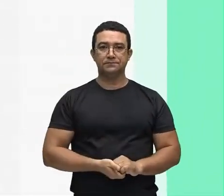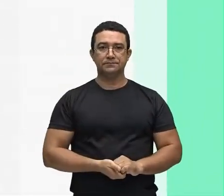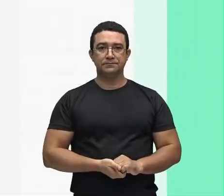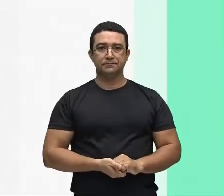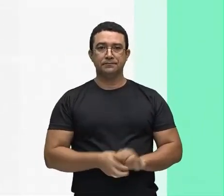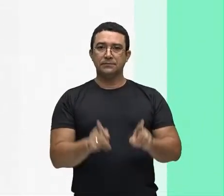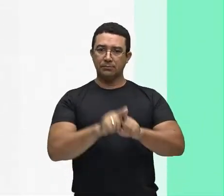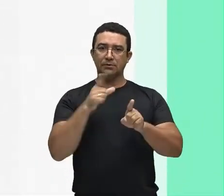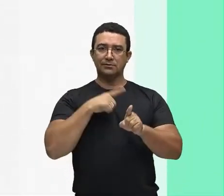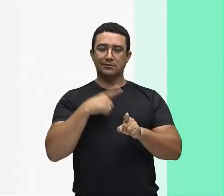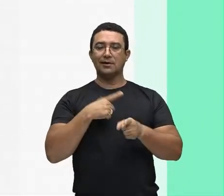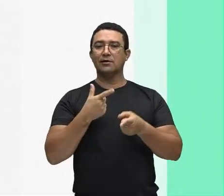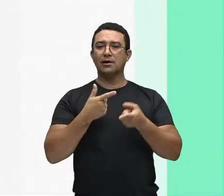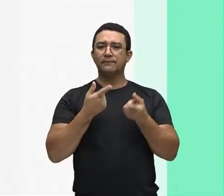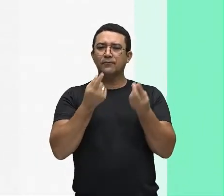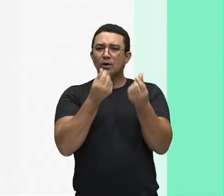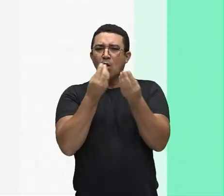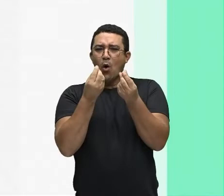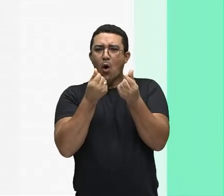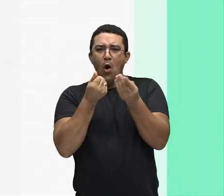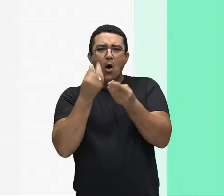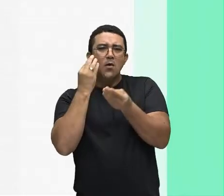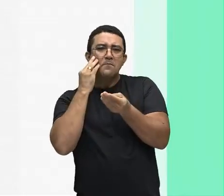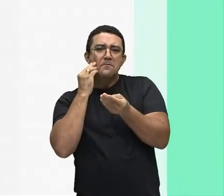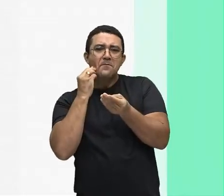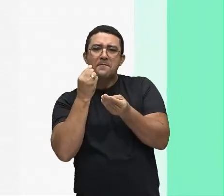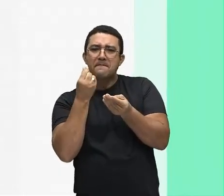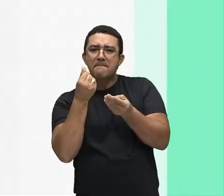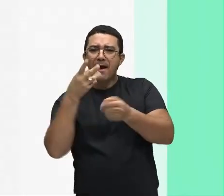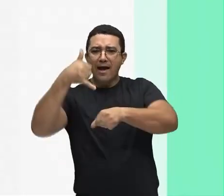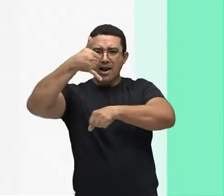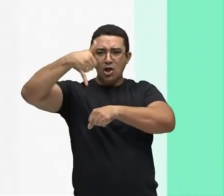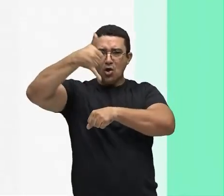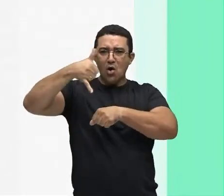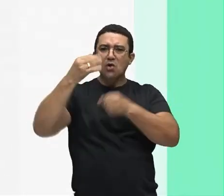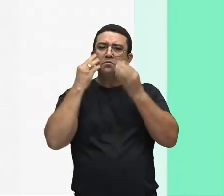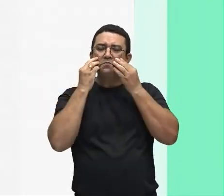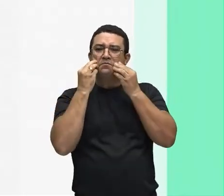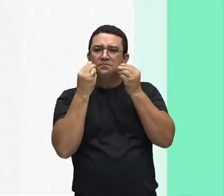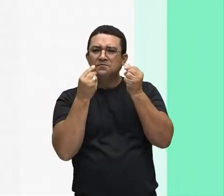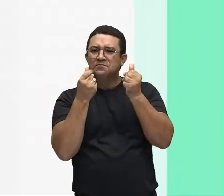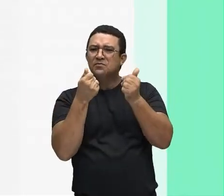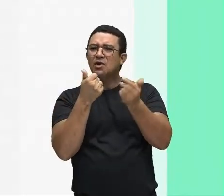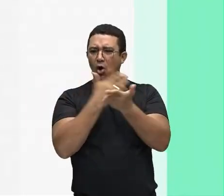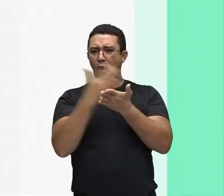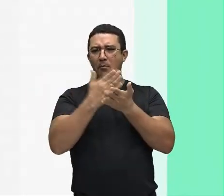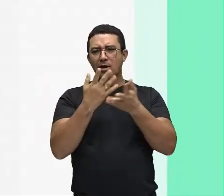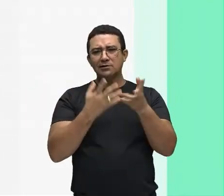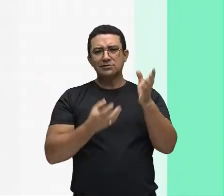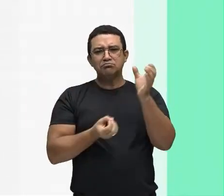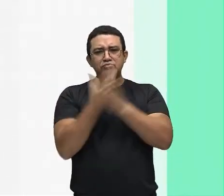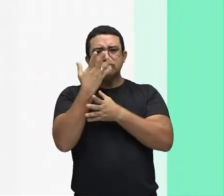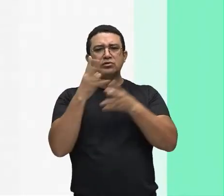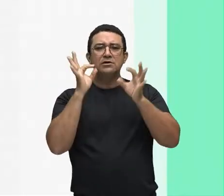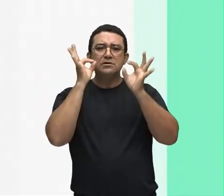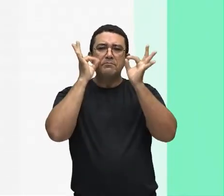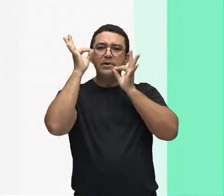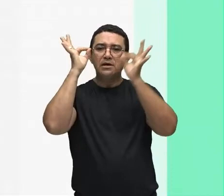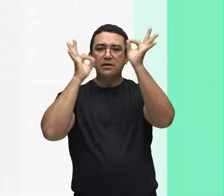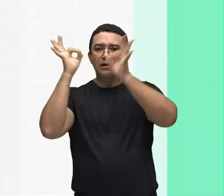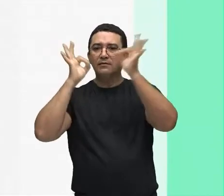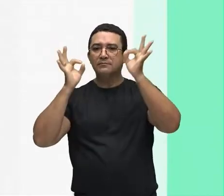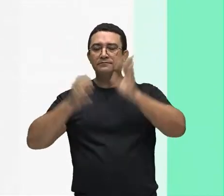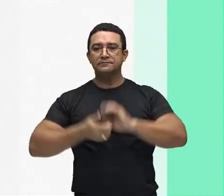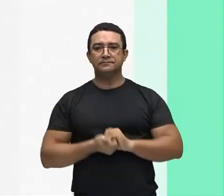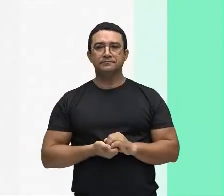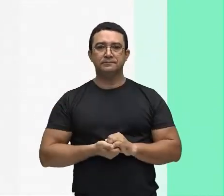Temos o aumento da oleosidade da pele, é uma característica secundária, é o momento em que começam a aparecer as espinhas, né? E